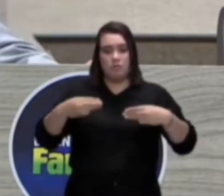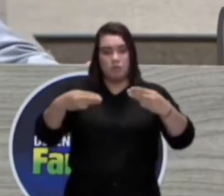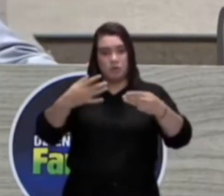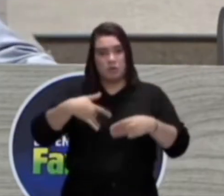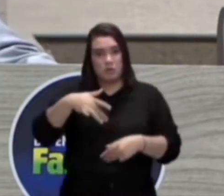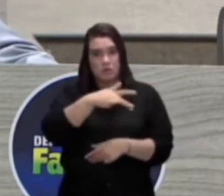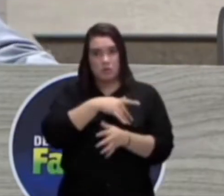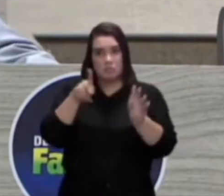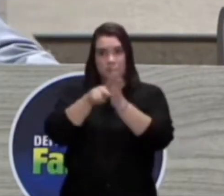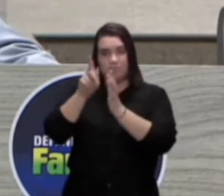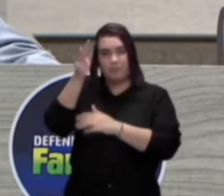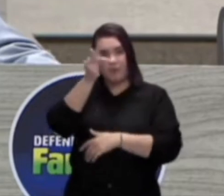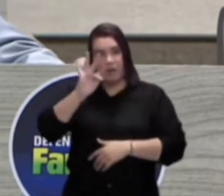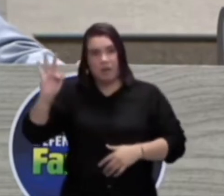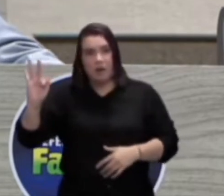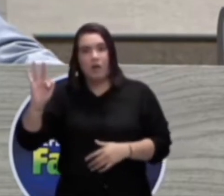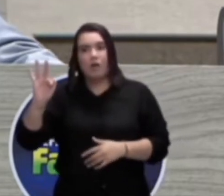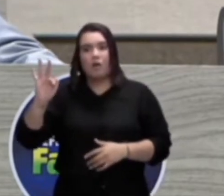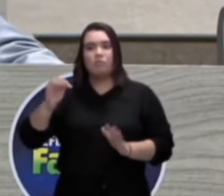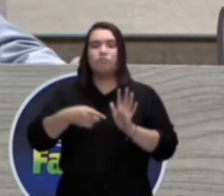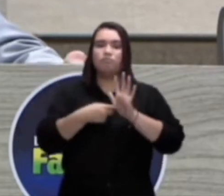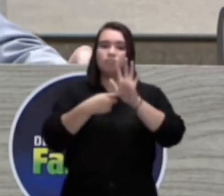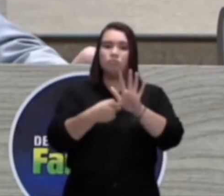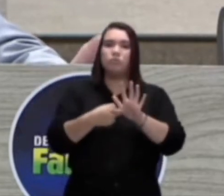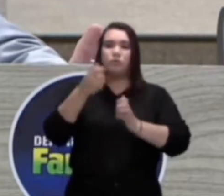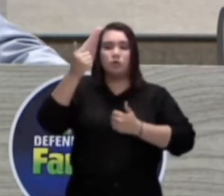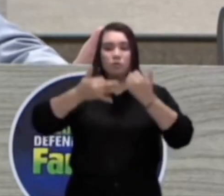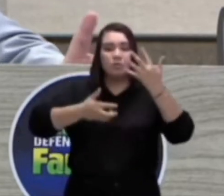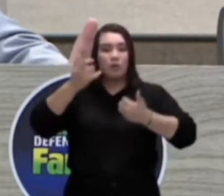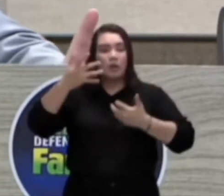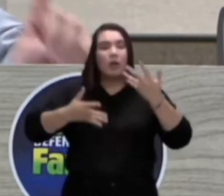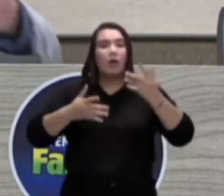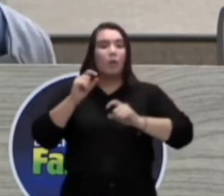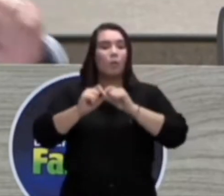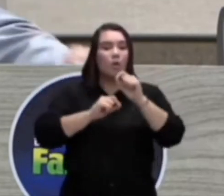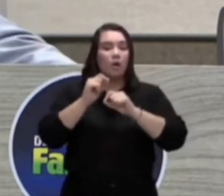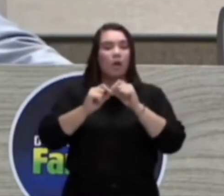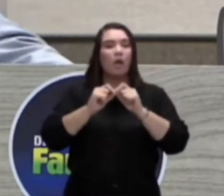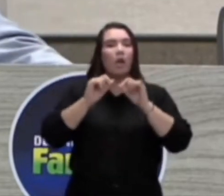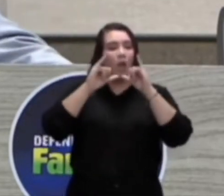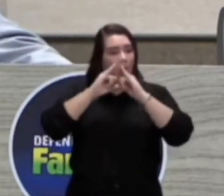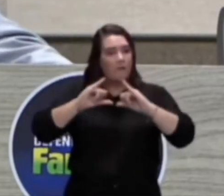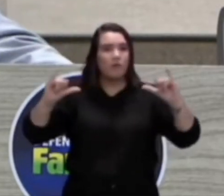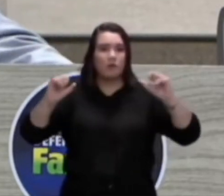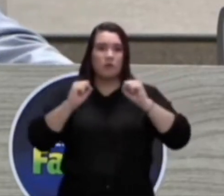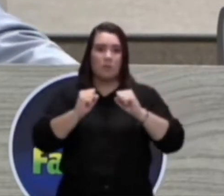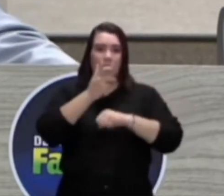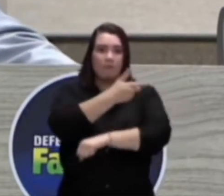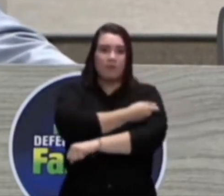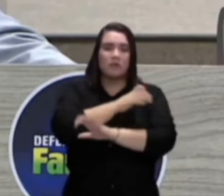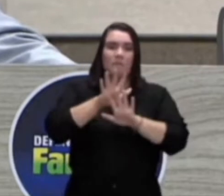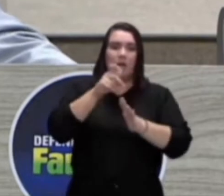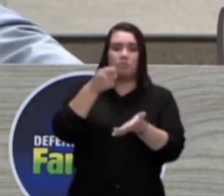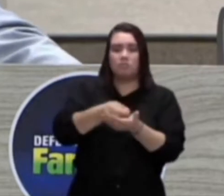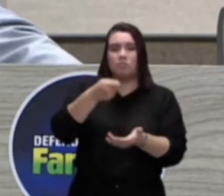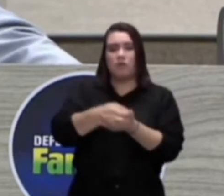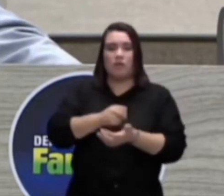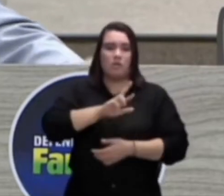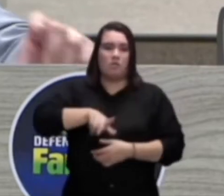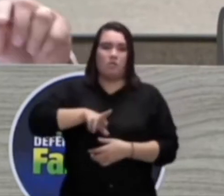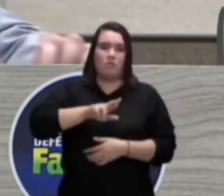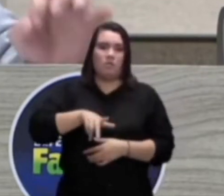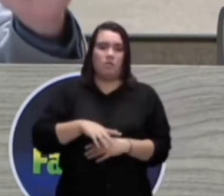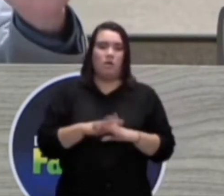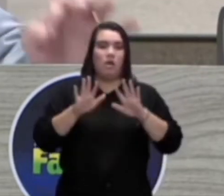Executivo Federal se posicionou recomendando de forma não obrigatória. Ou seja, cabe